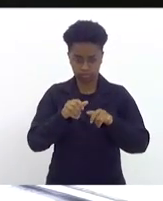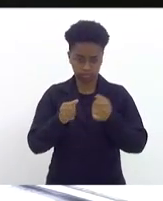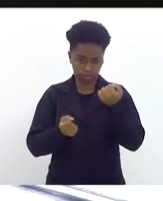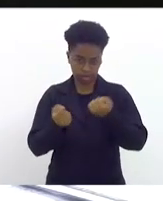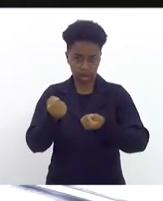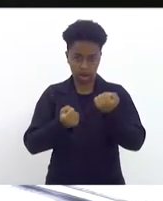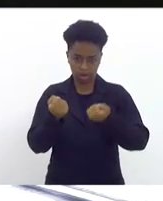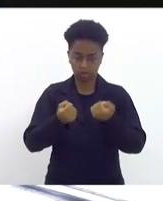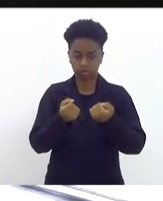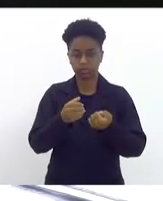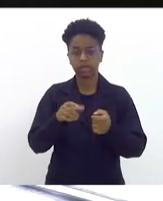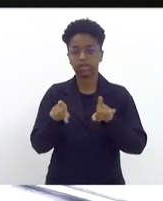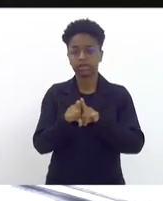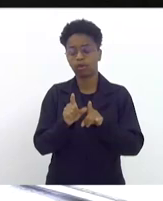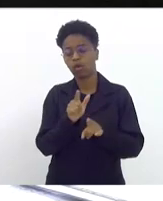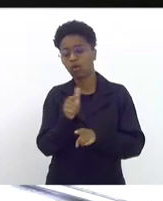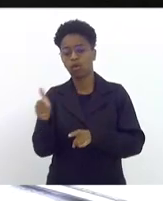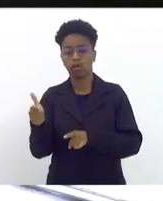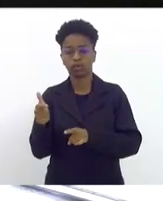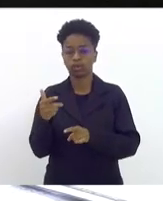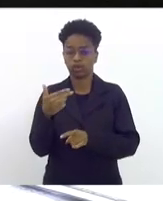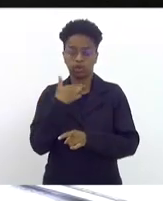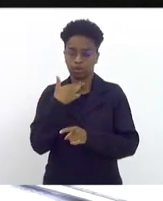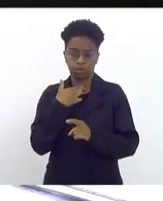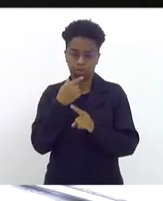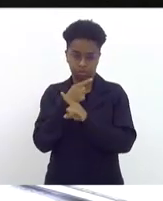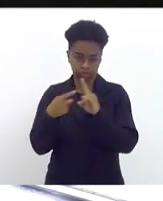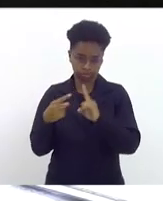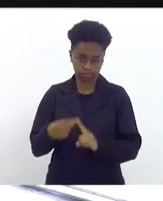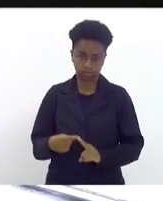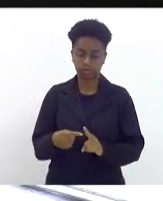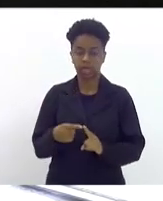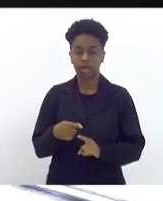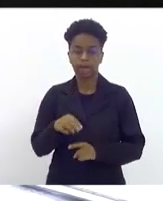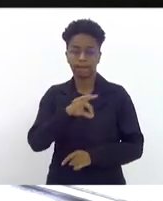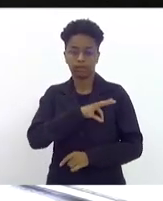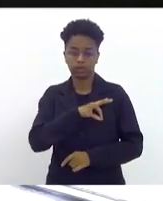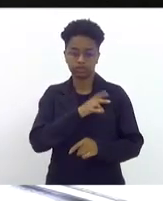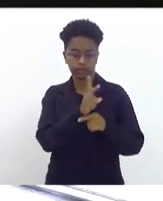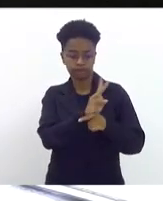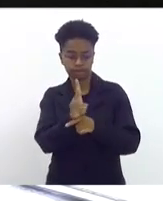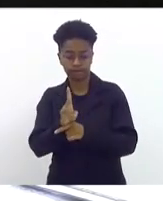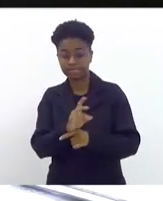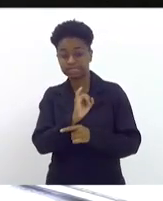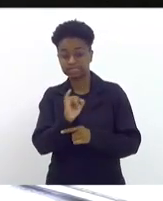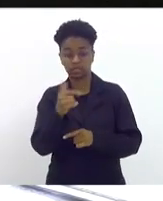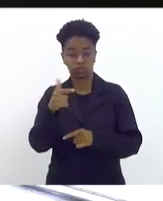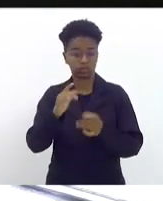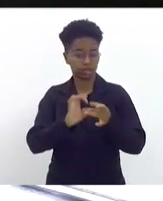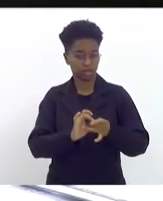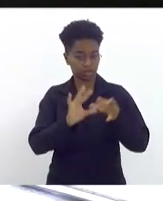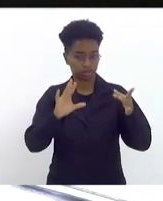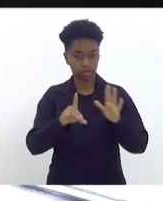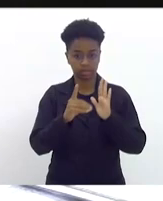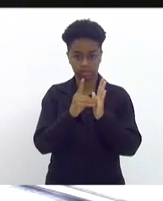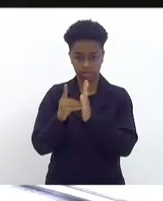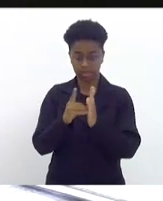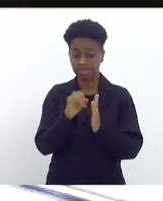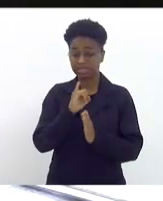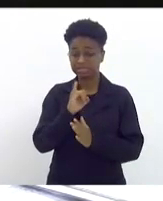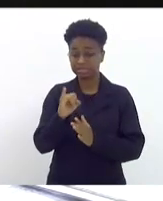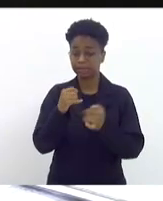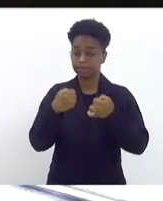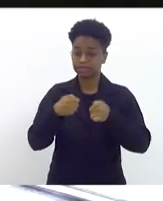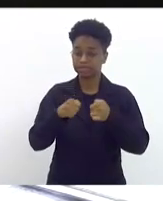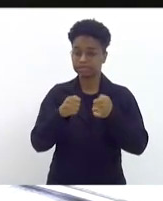de da Polícia Militar sem autoridade do Detran quando se tratasse de